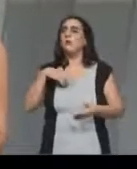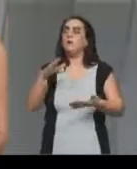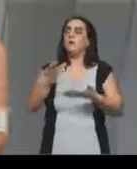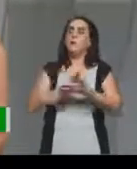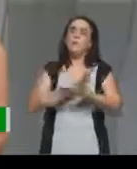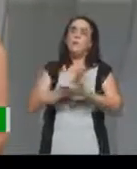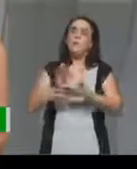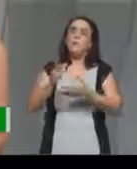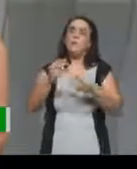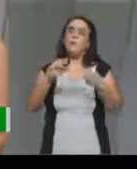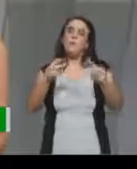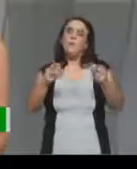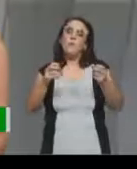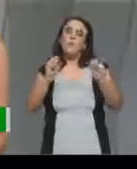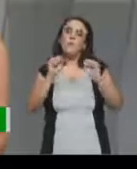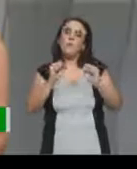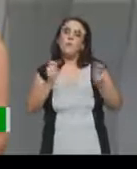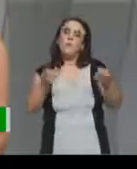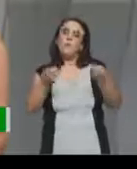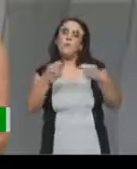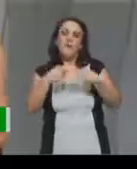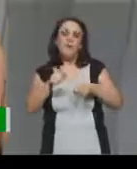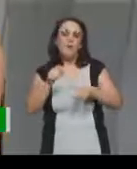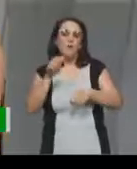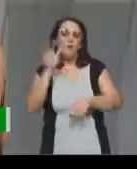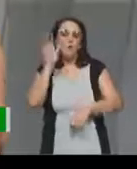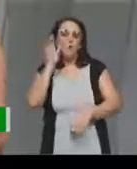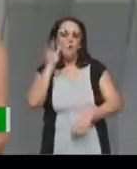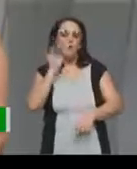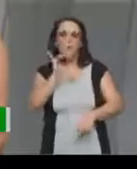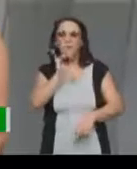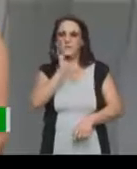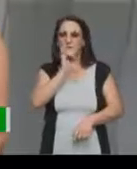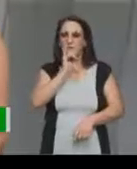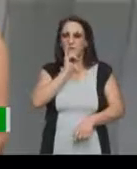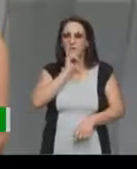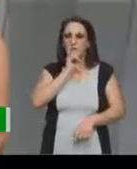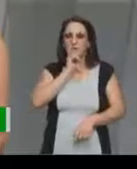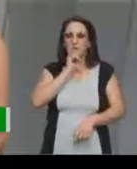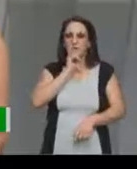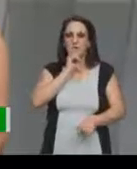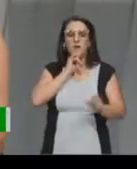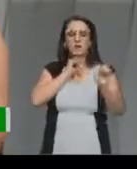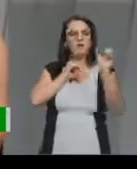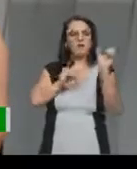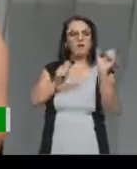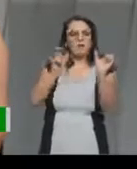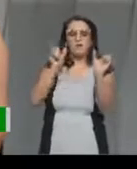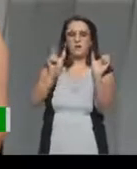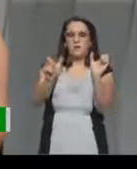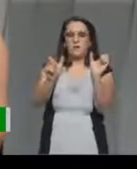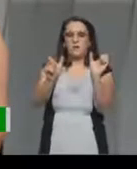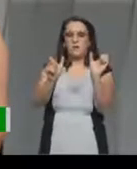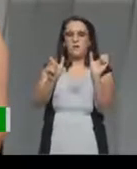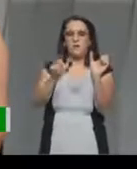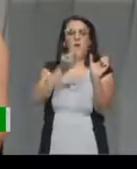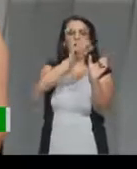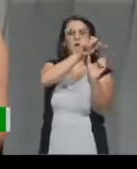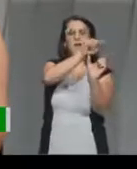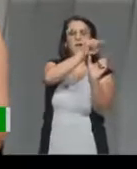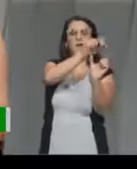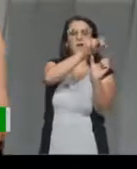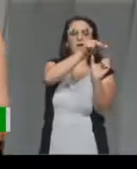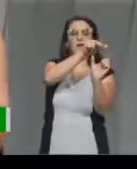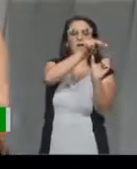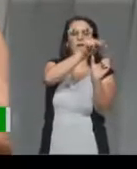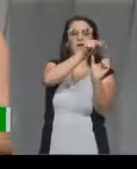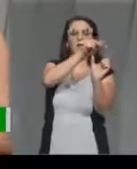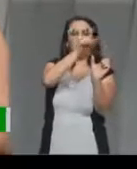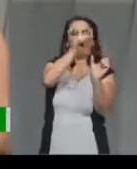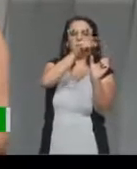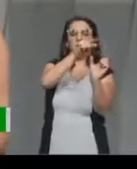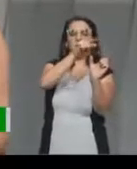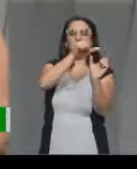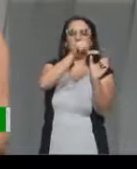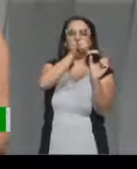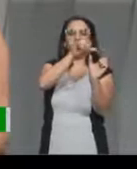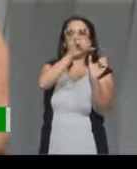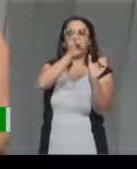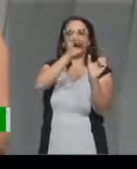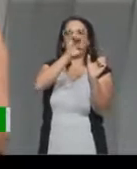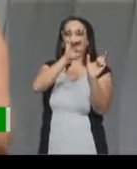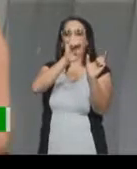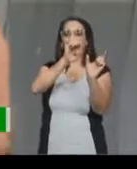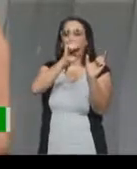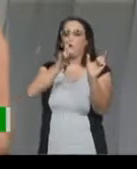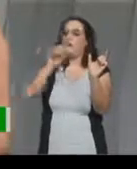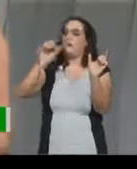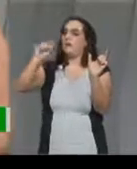pode observar. Por exemplo, quando eu falei análise e analise, para saber se a palavra é